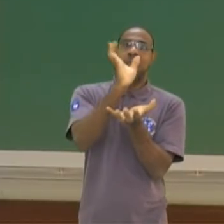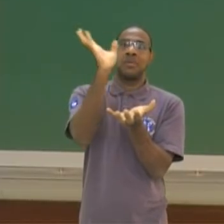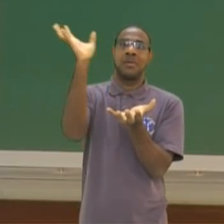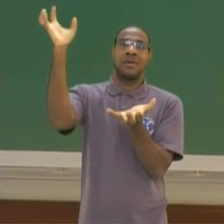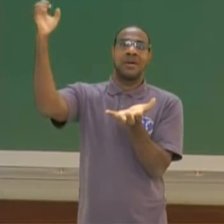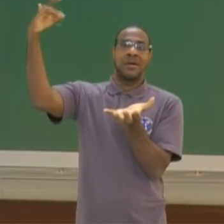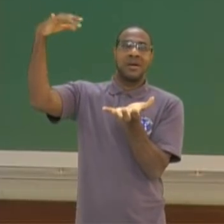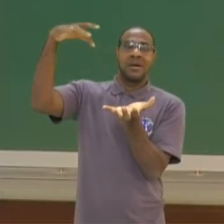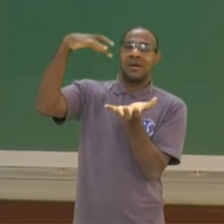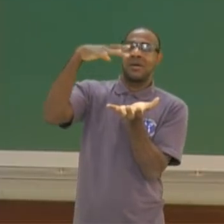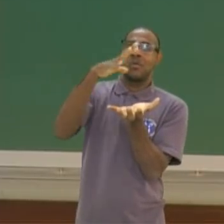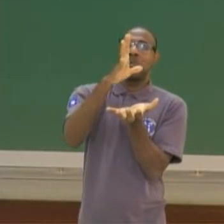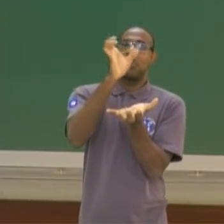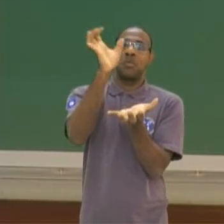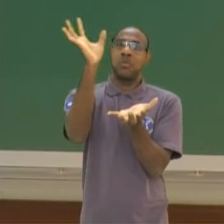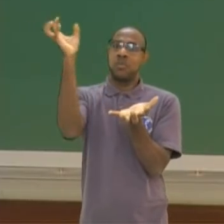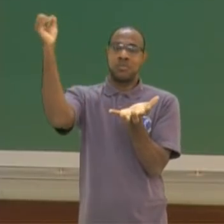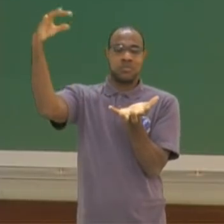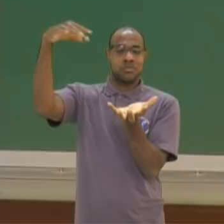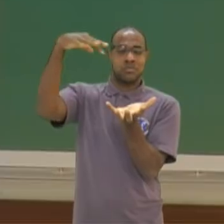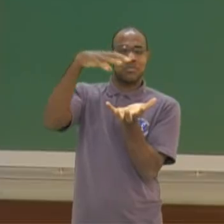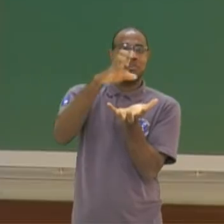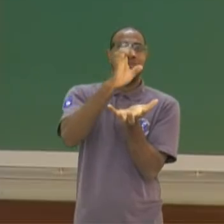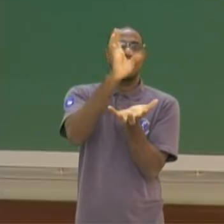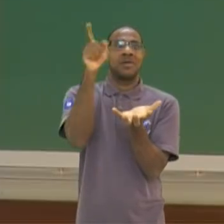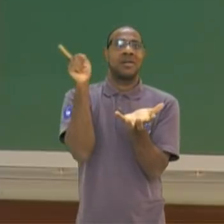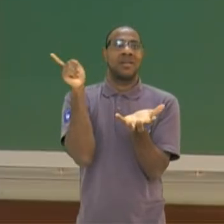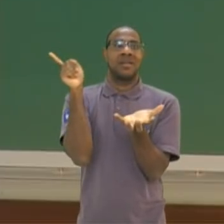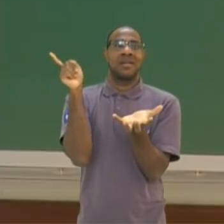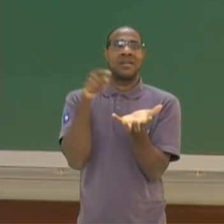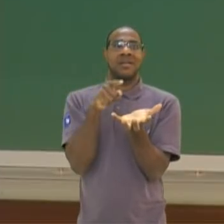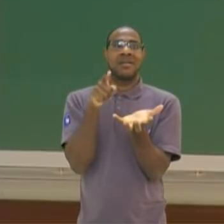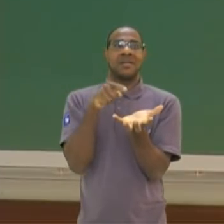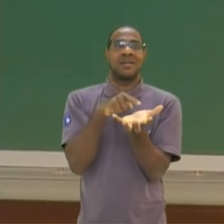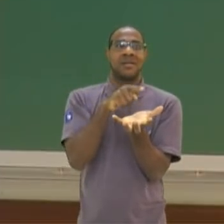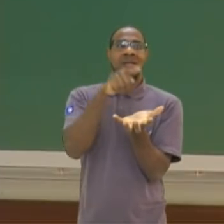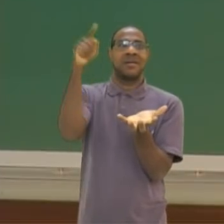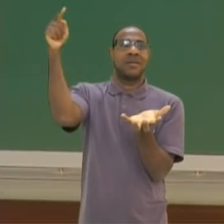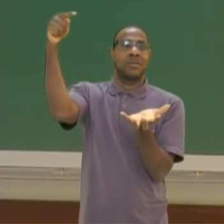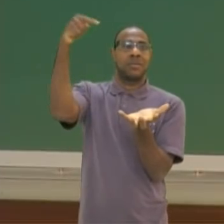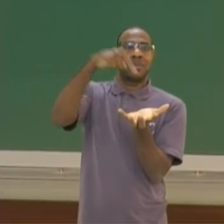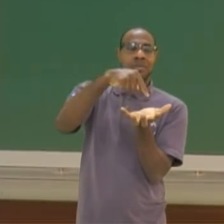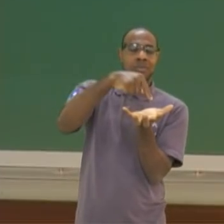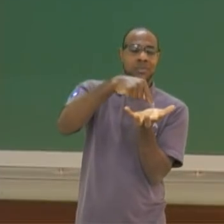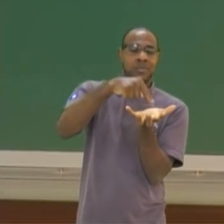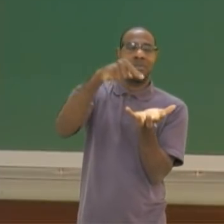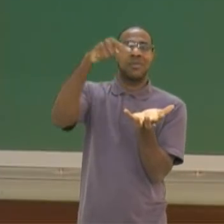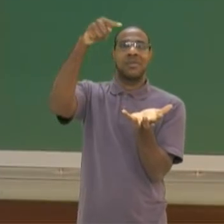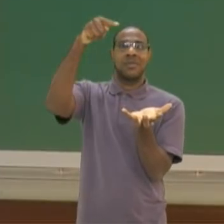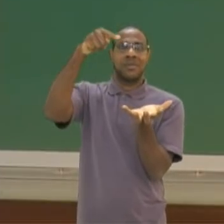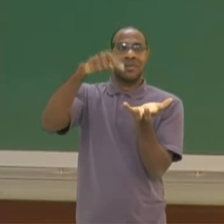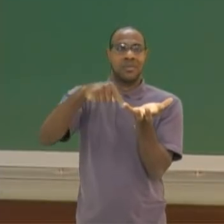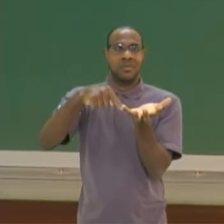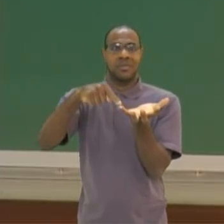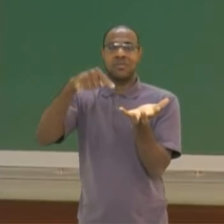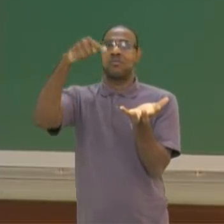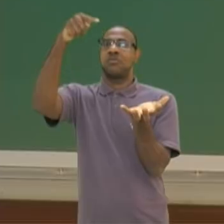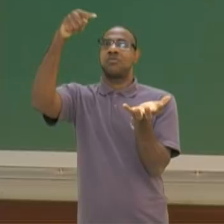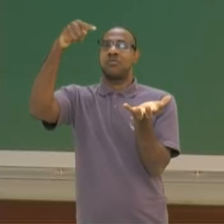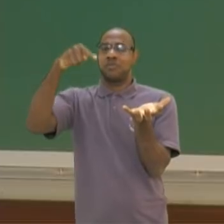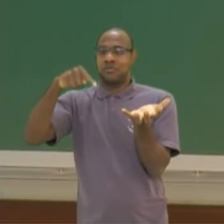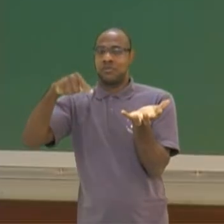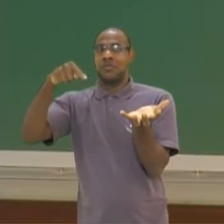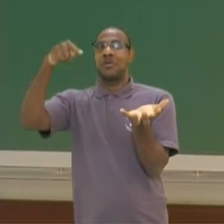onda, bateu na ionosfera, voltou para o solo. Sobe de novo, ionosfera, volta para o